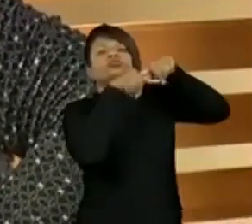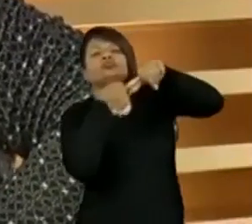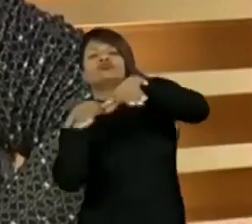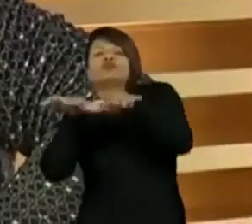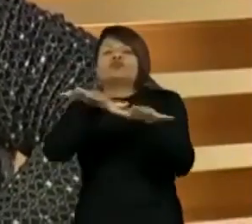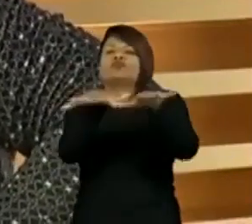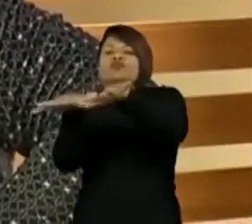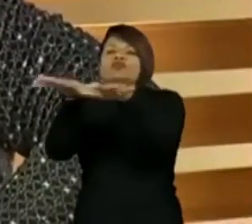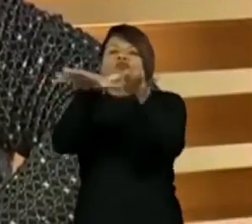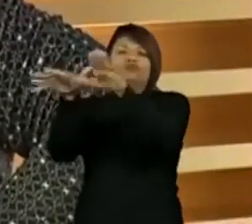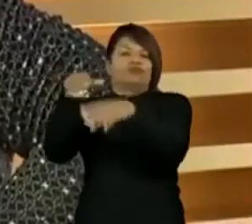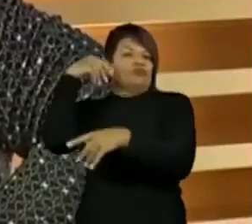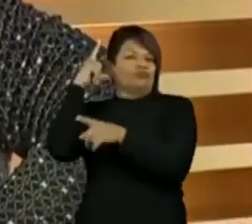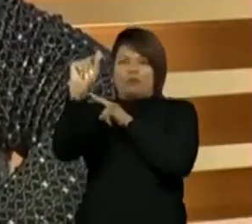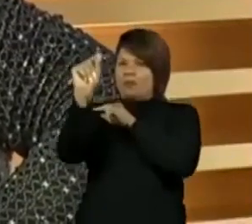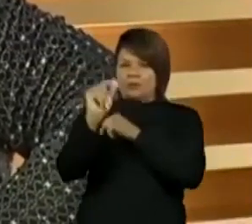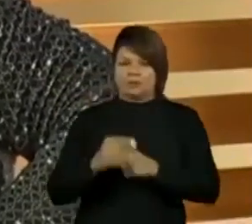voou.